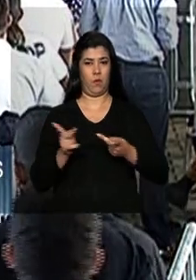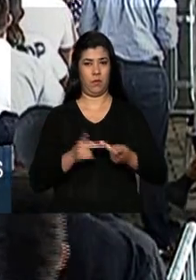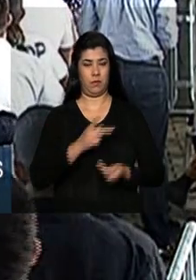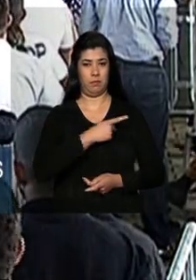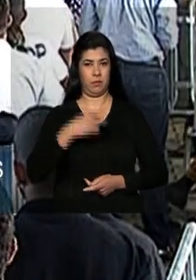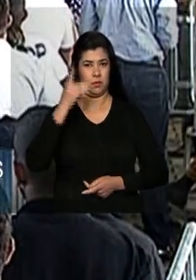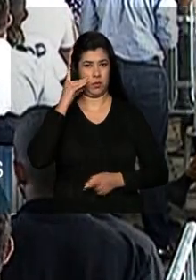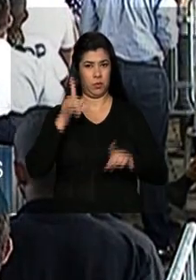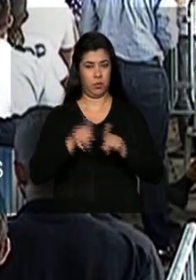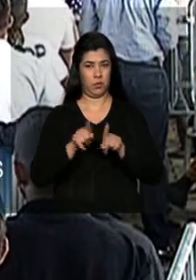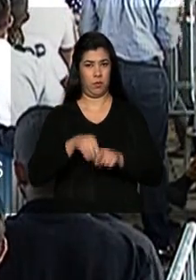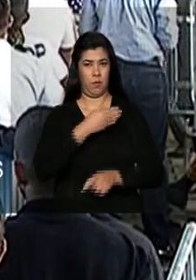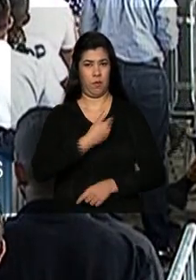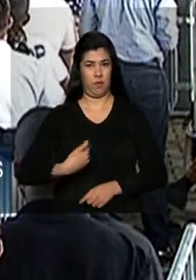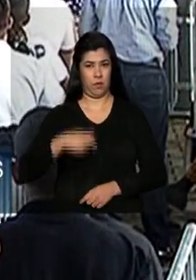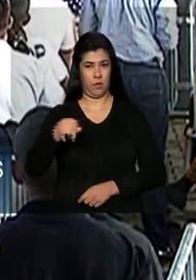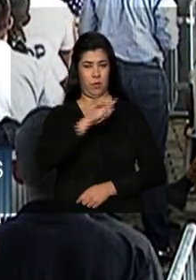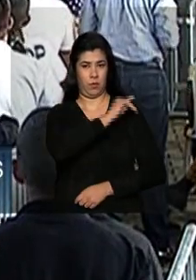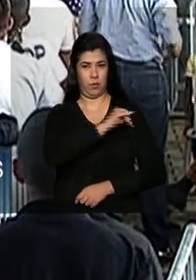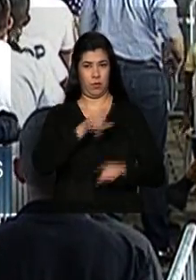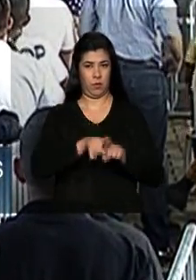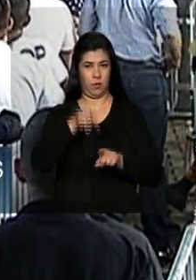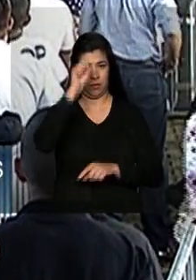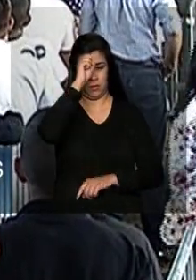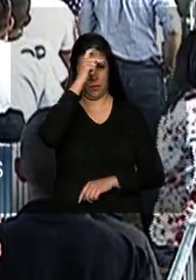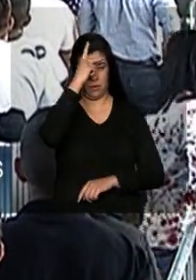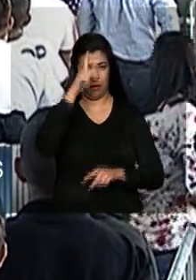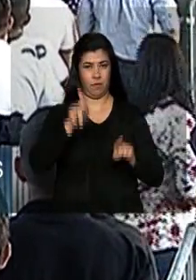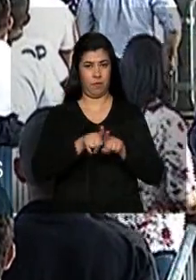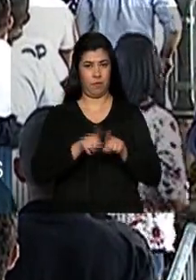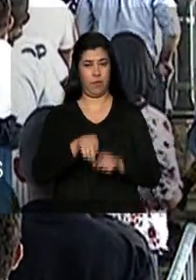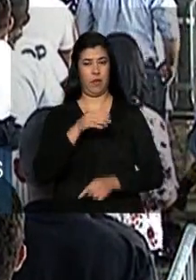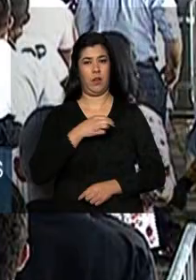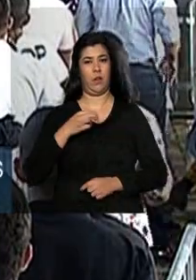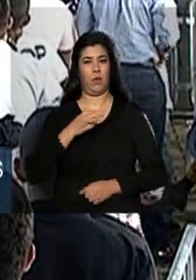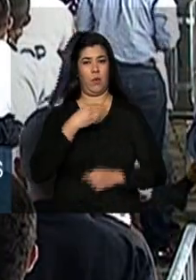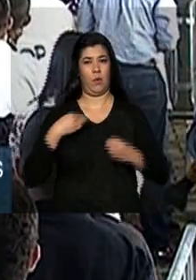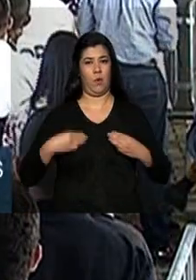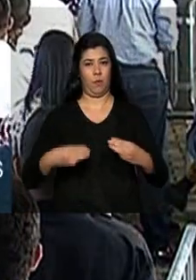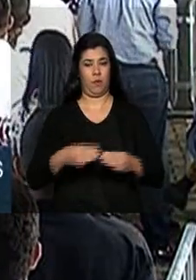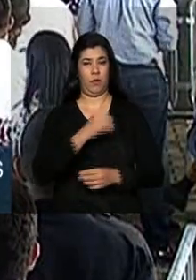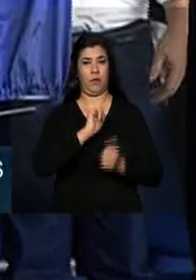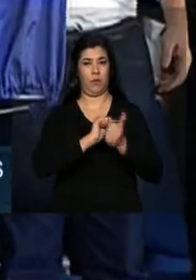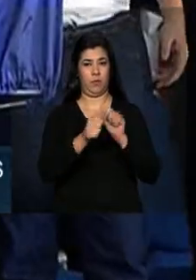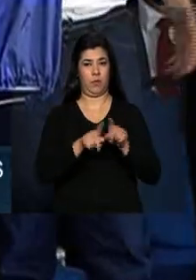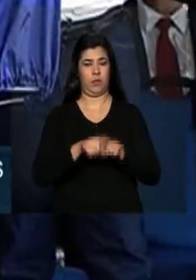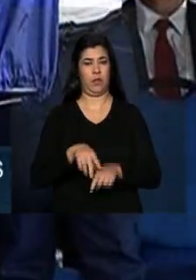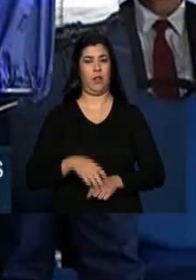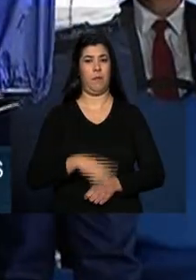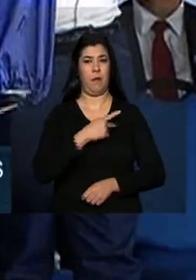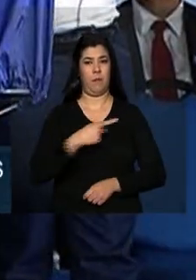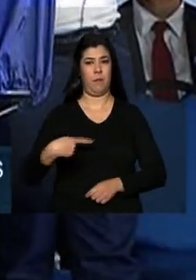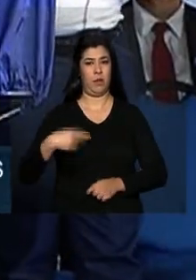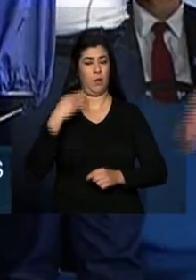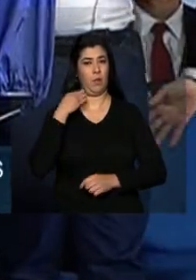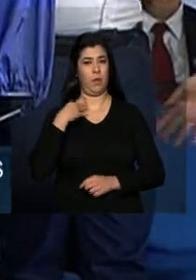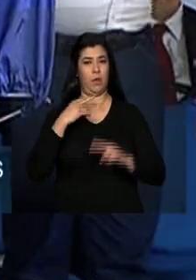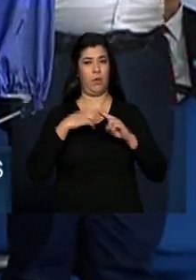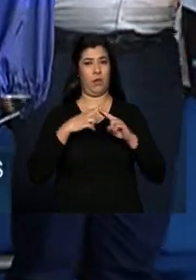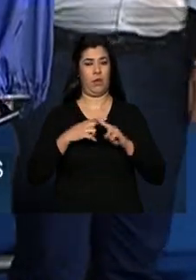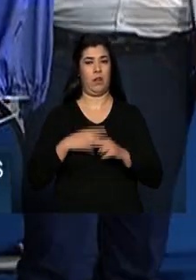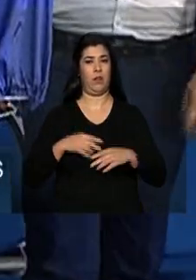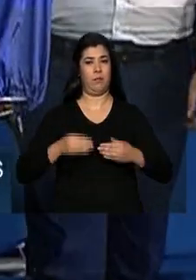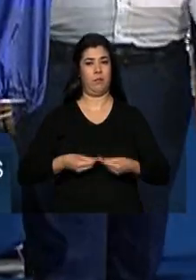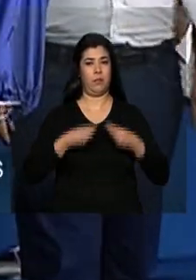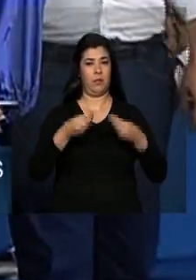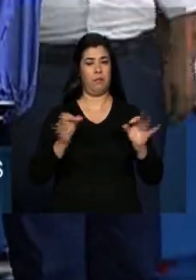ministro interino do Esporte, o prefeito do Rio de Janeiro e a presidente da Caixa Econômica Federal para procederem